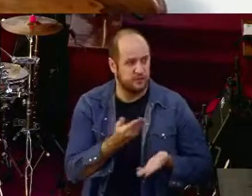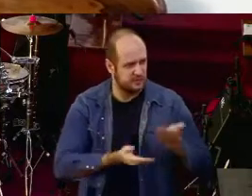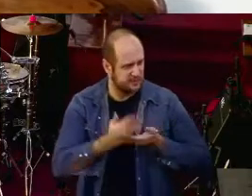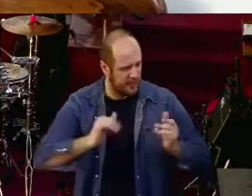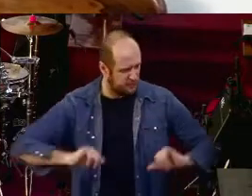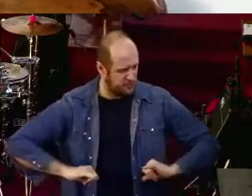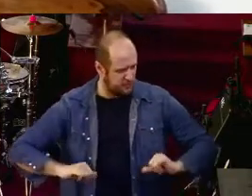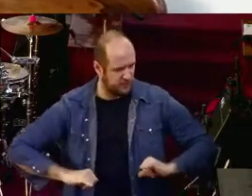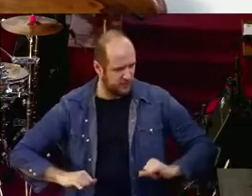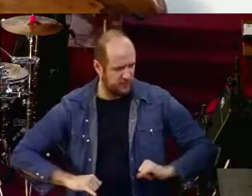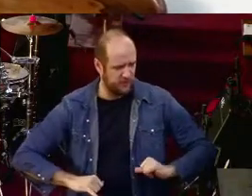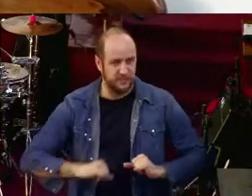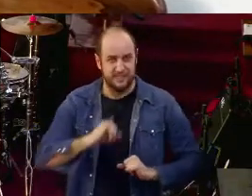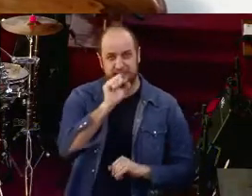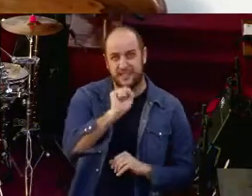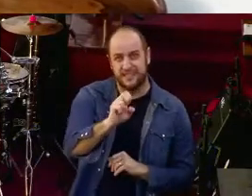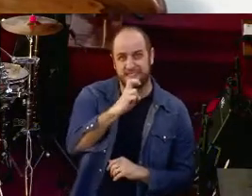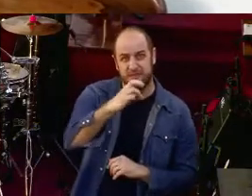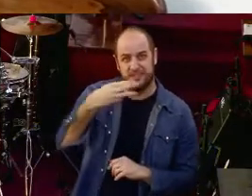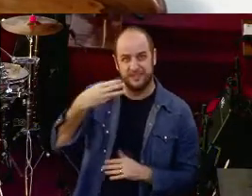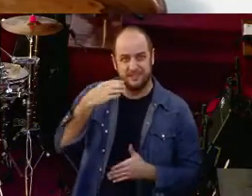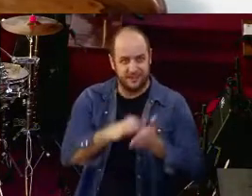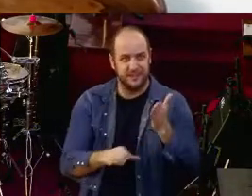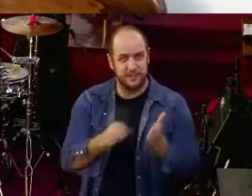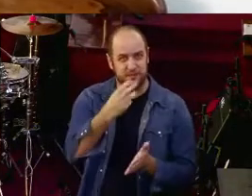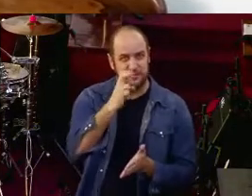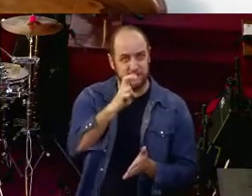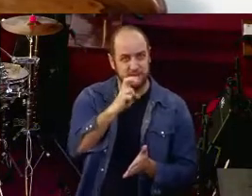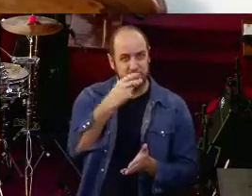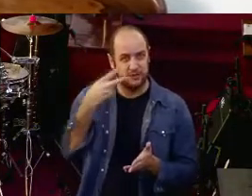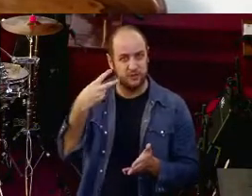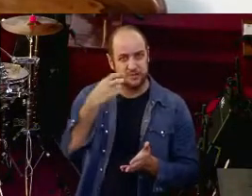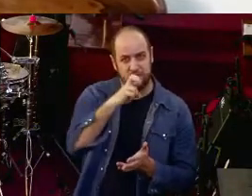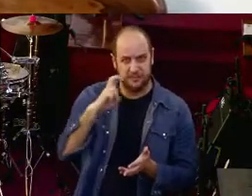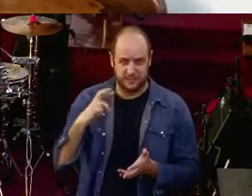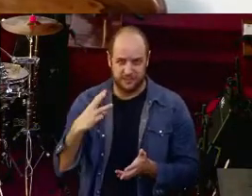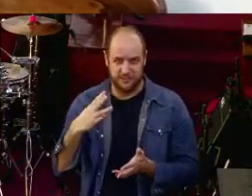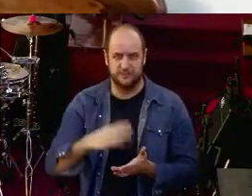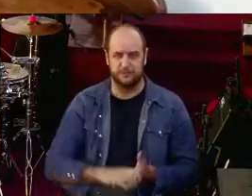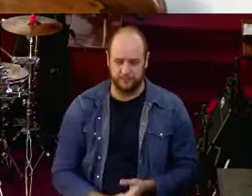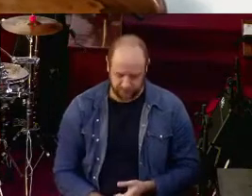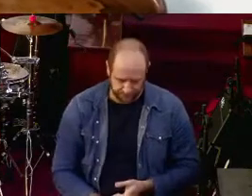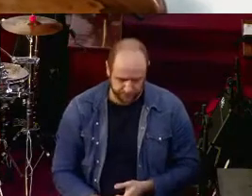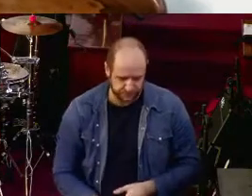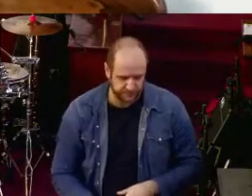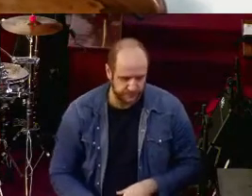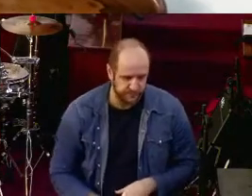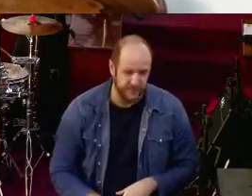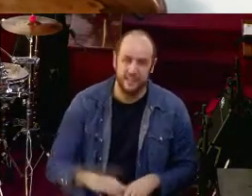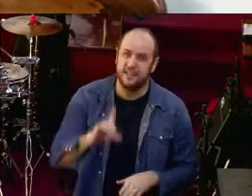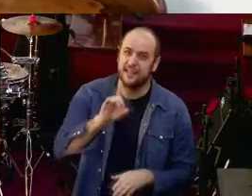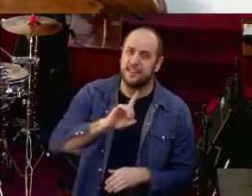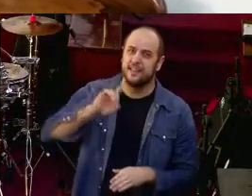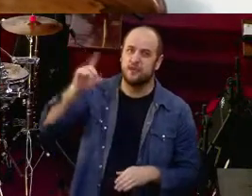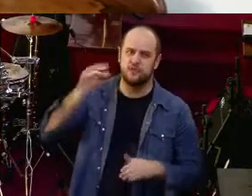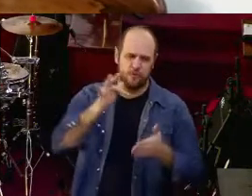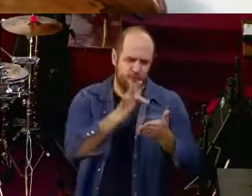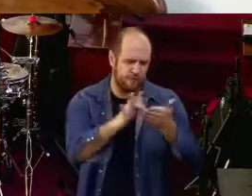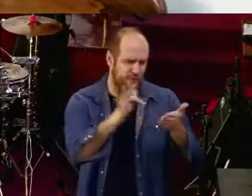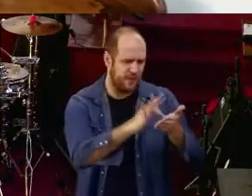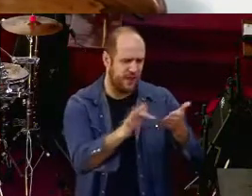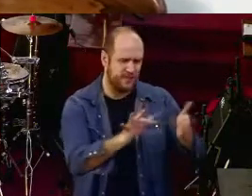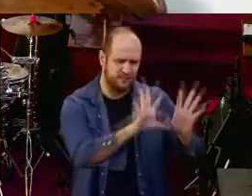Isaías 53. Isaías 52, Isaías 53. Então, Deus usa duas frases